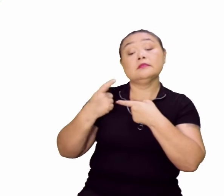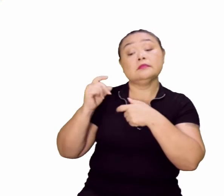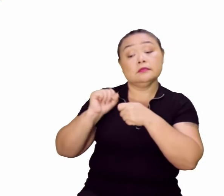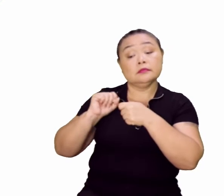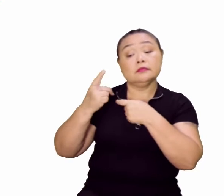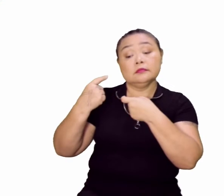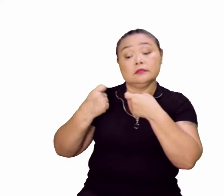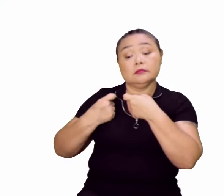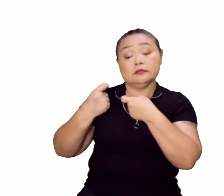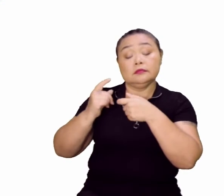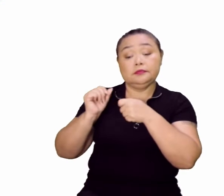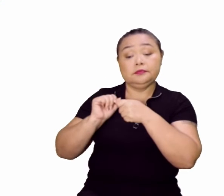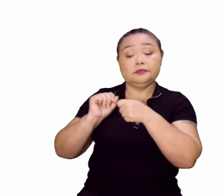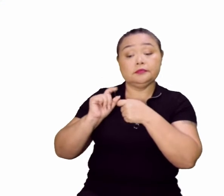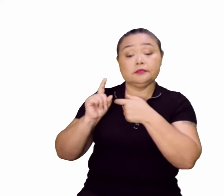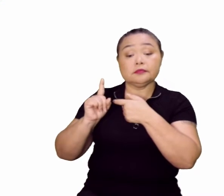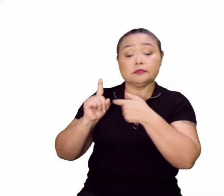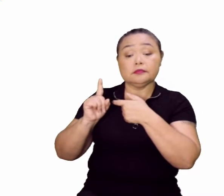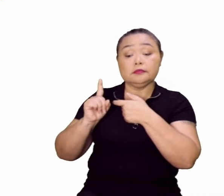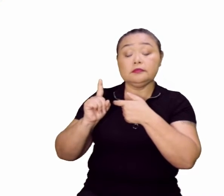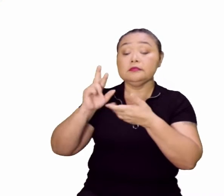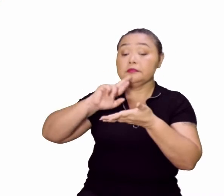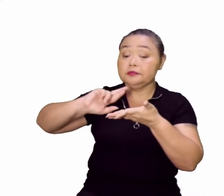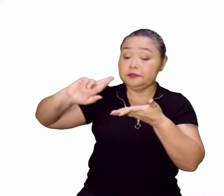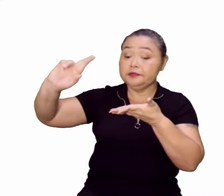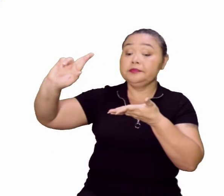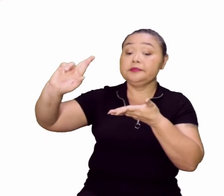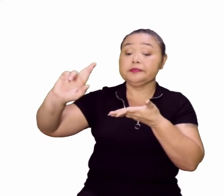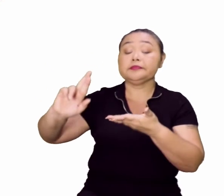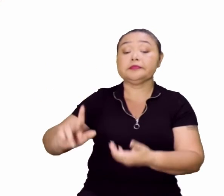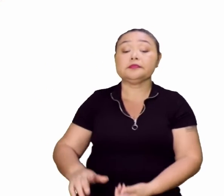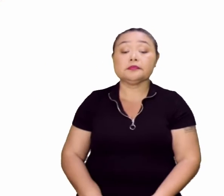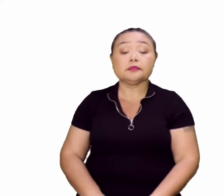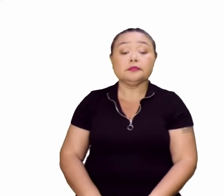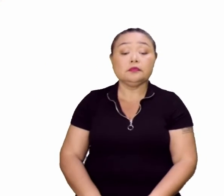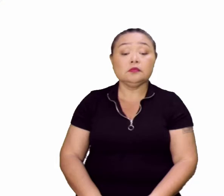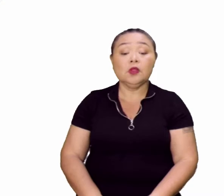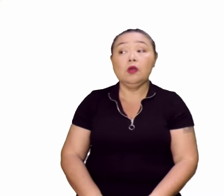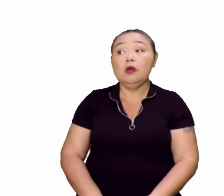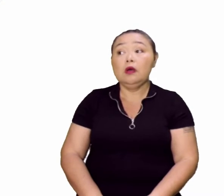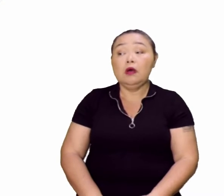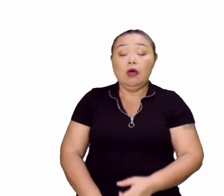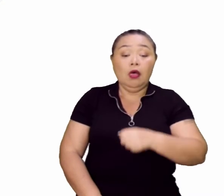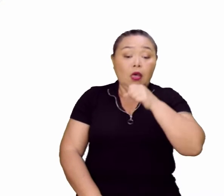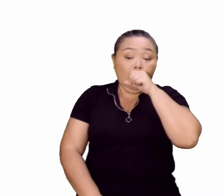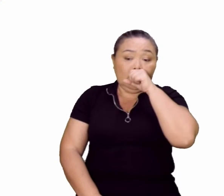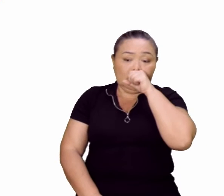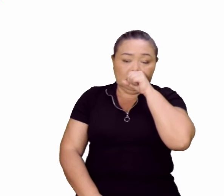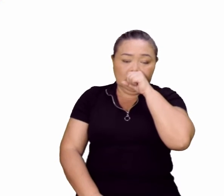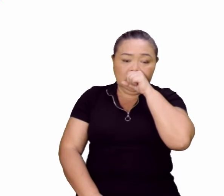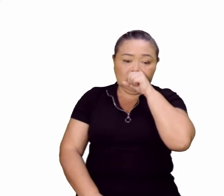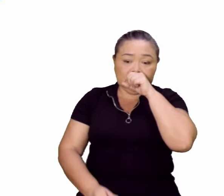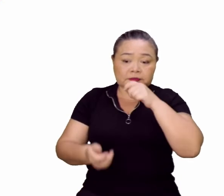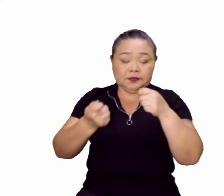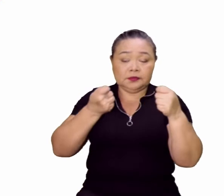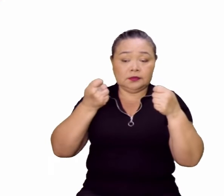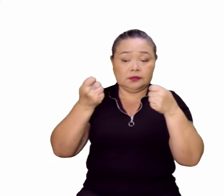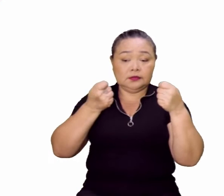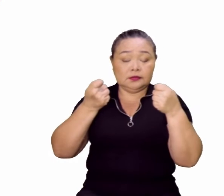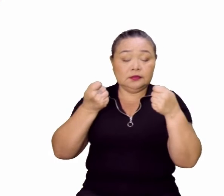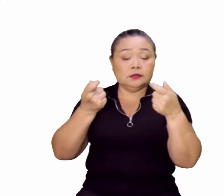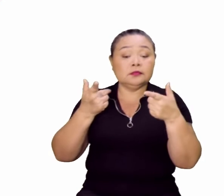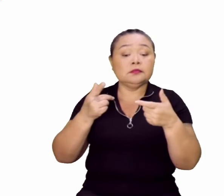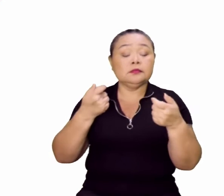guerra, pode ser uma questão religiosa, ok? E a controlada, quando você